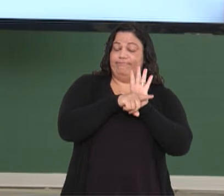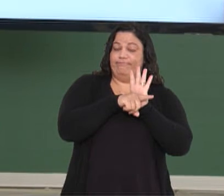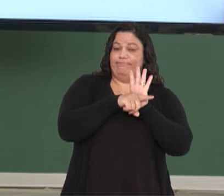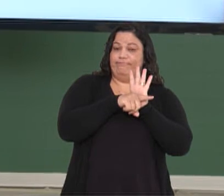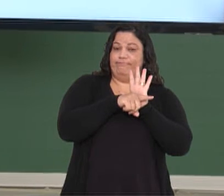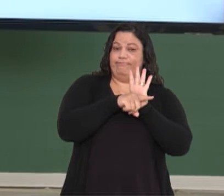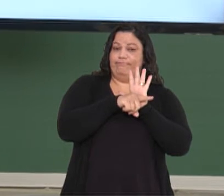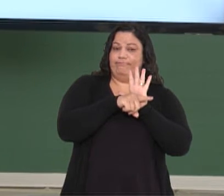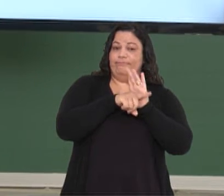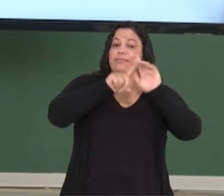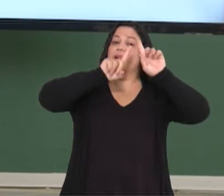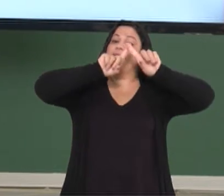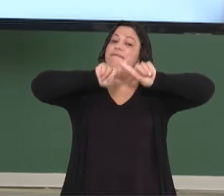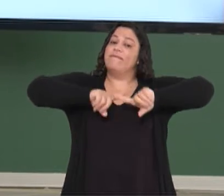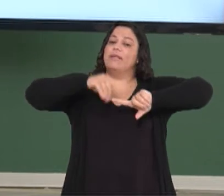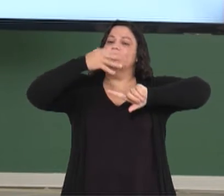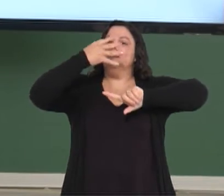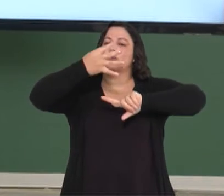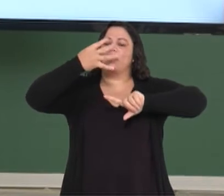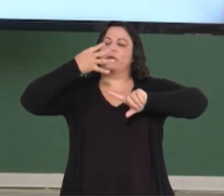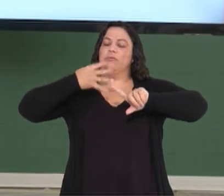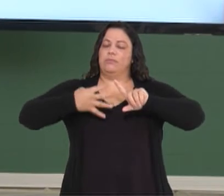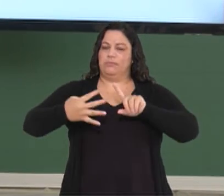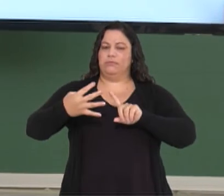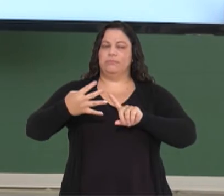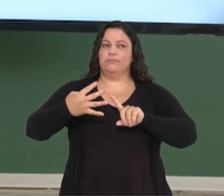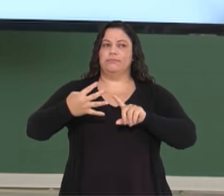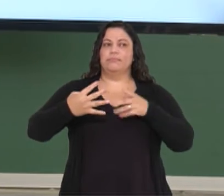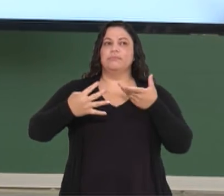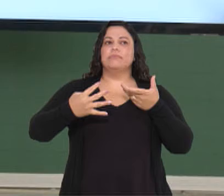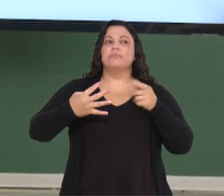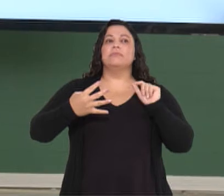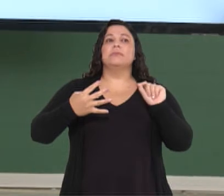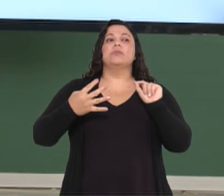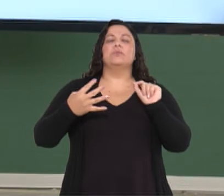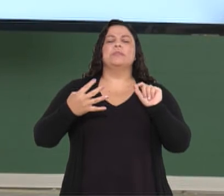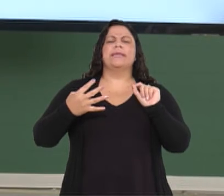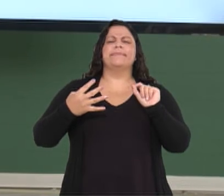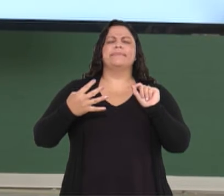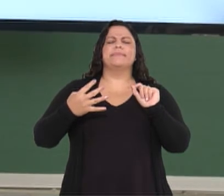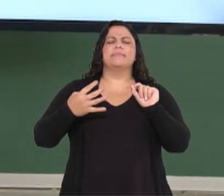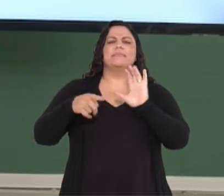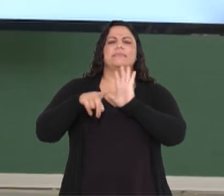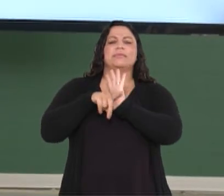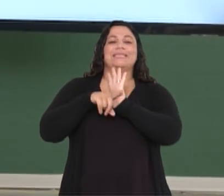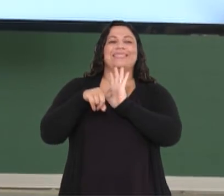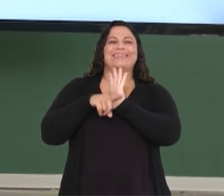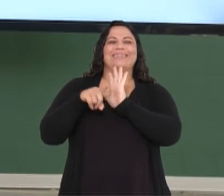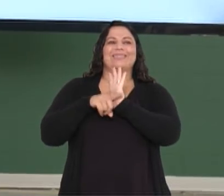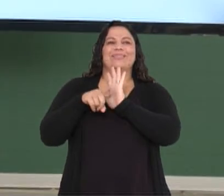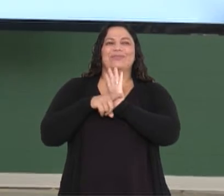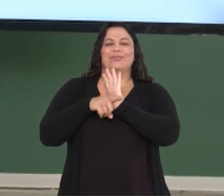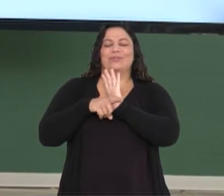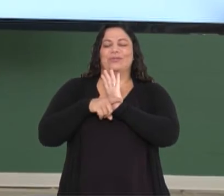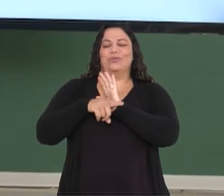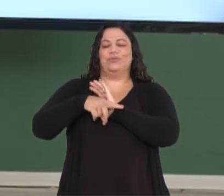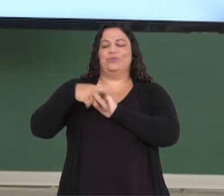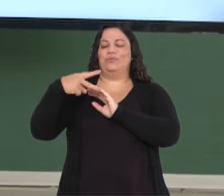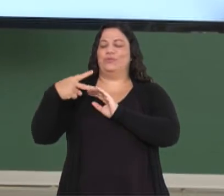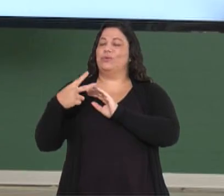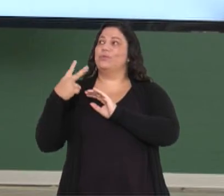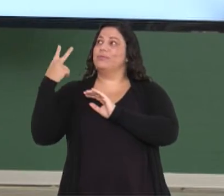mais 4. Meio negativo vezes 4 dá negativo 2. Ah, está aqui, aliás, ó. Que